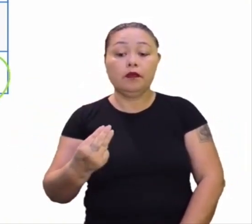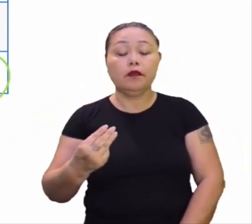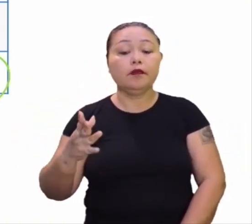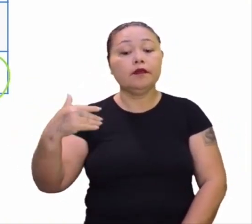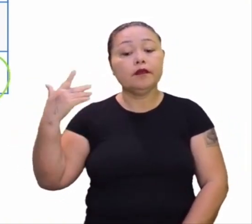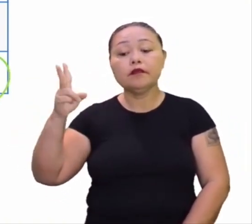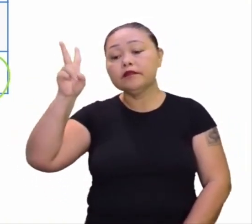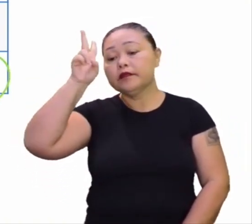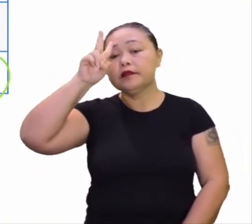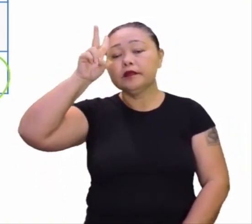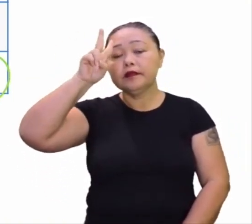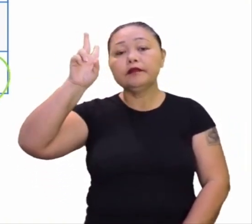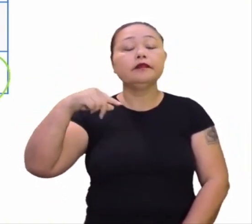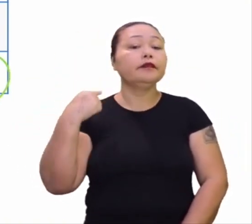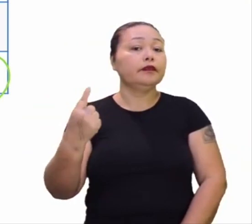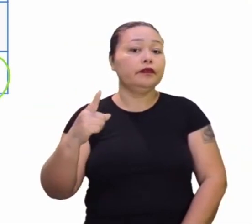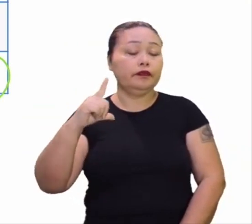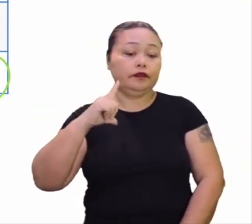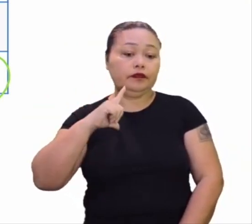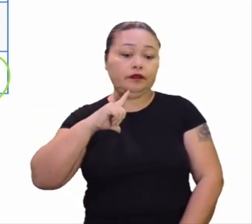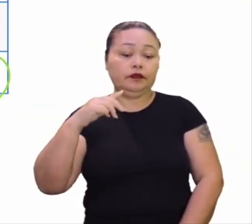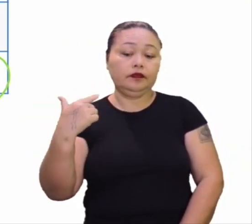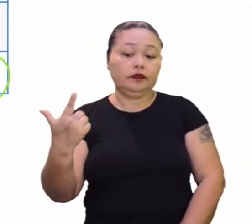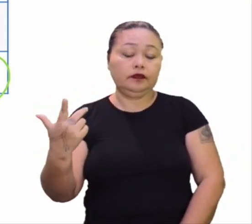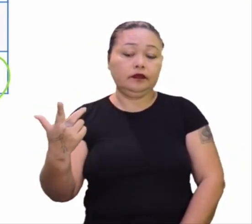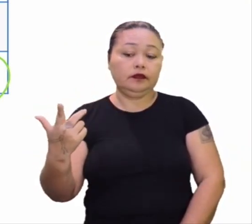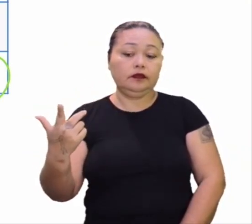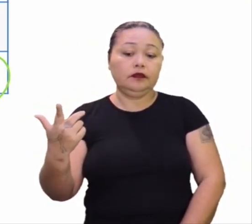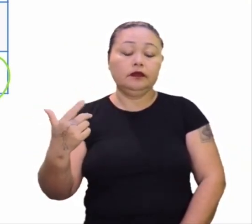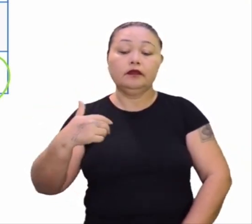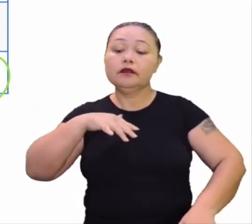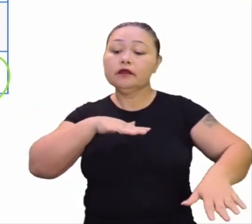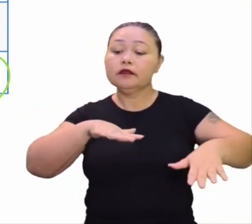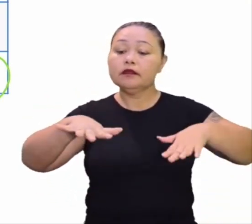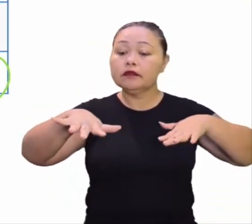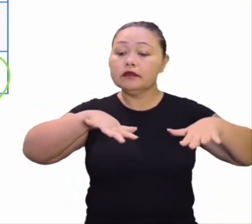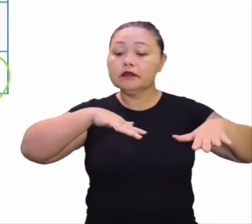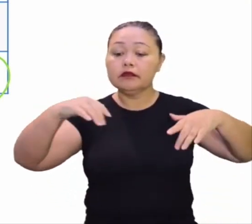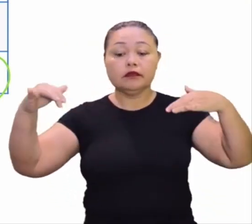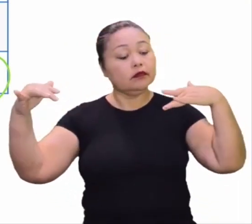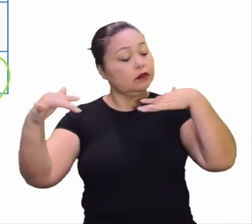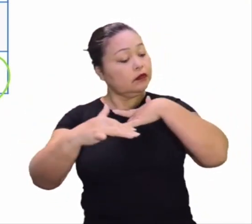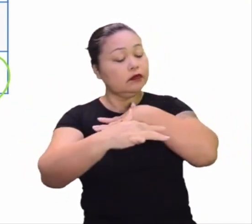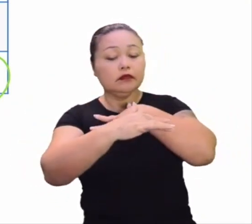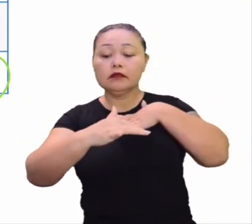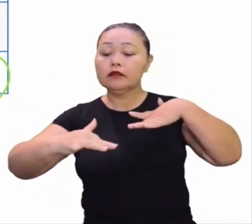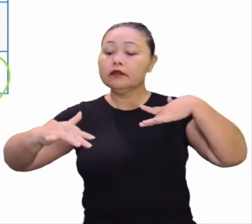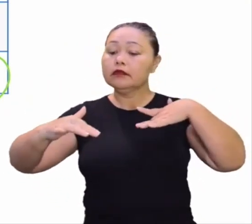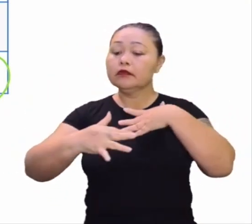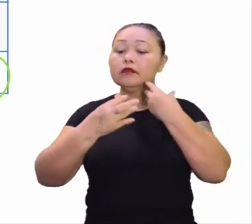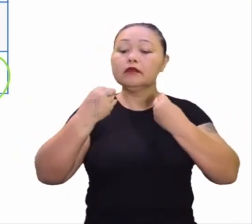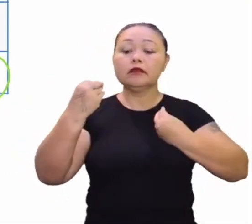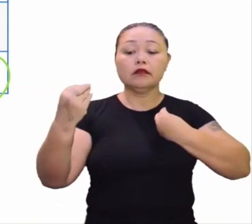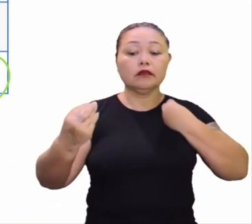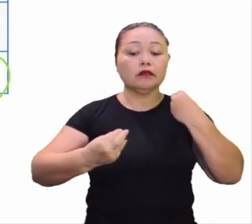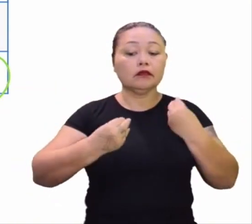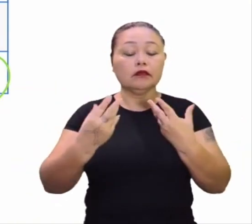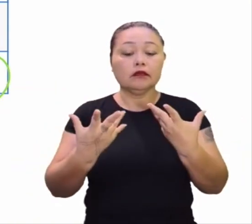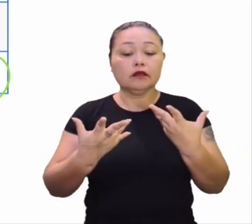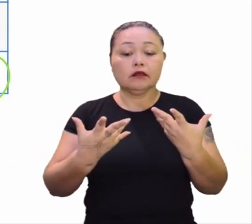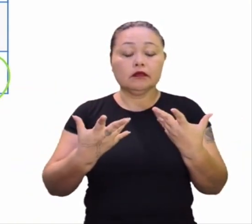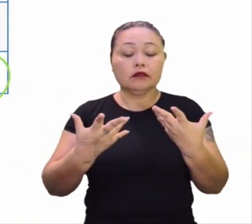só para lembrar, né, que tem a ver com a questão da mobilidade urbana, Sim. Tem a questão